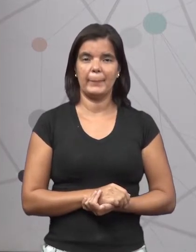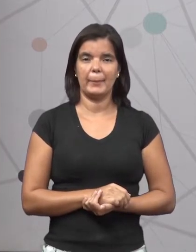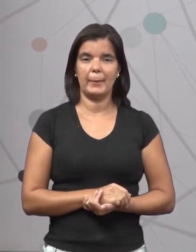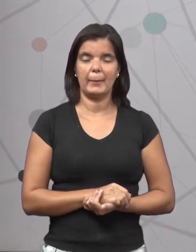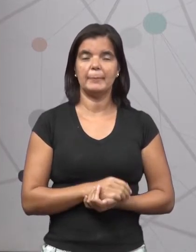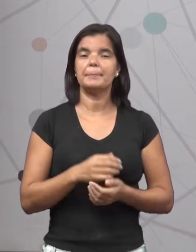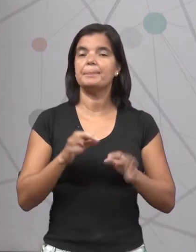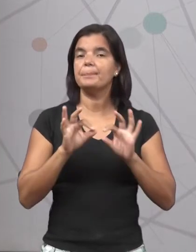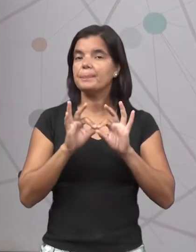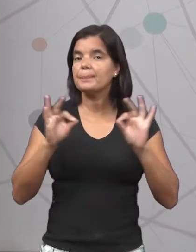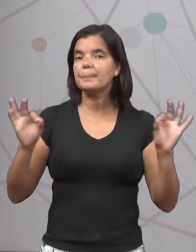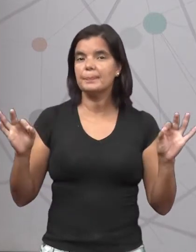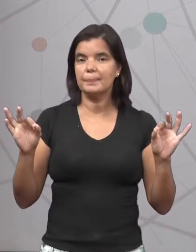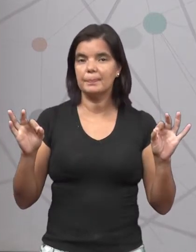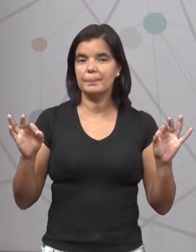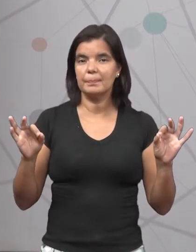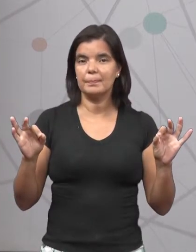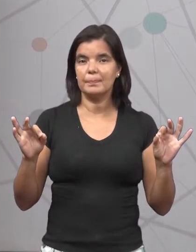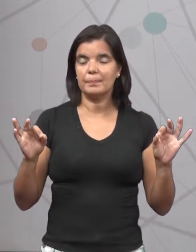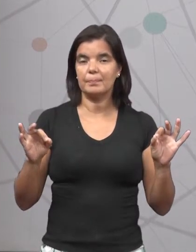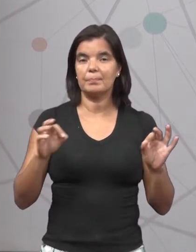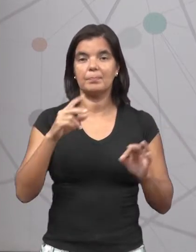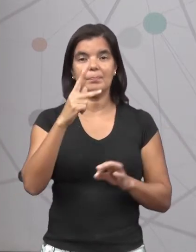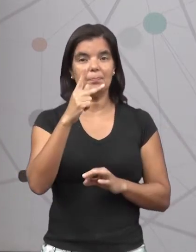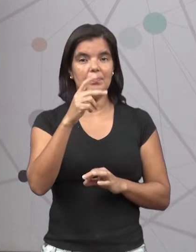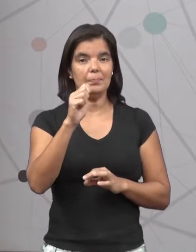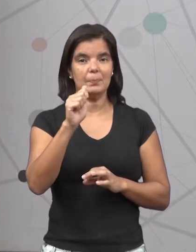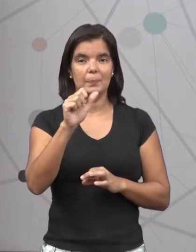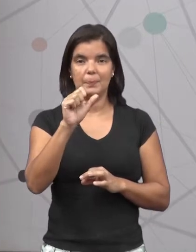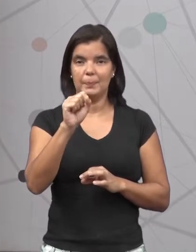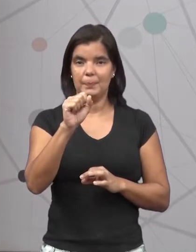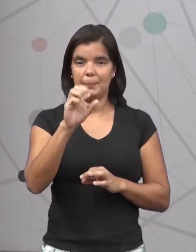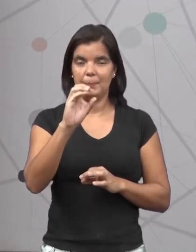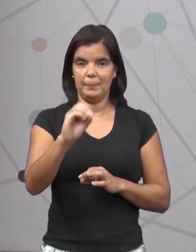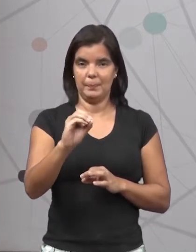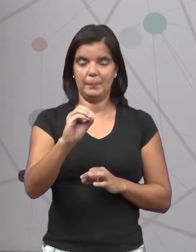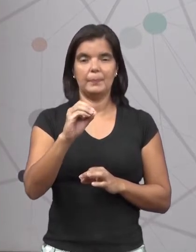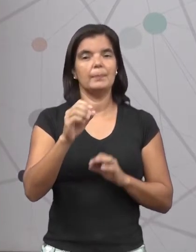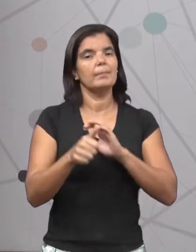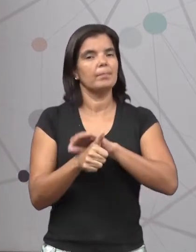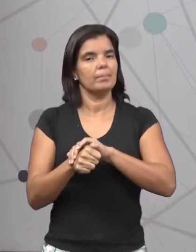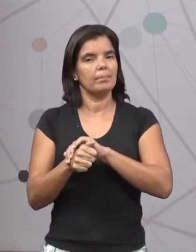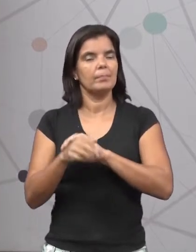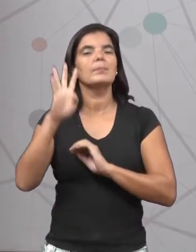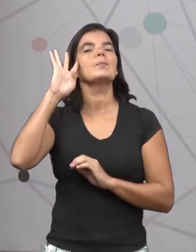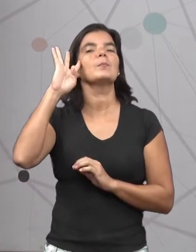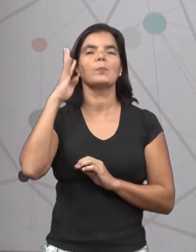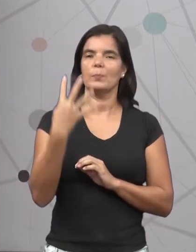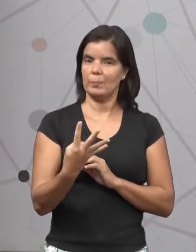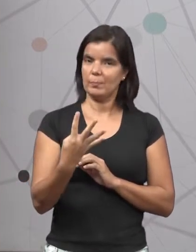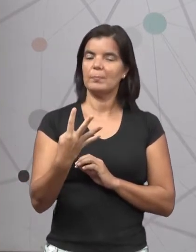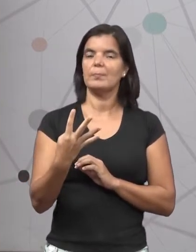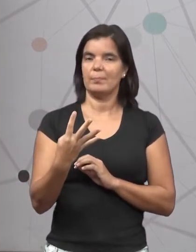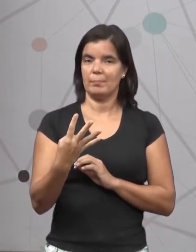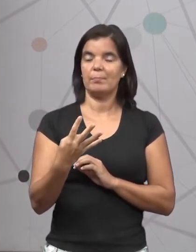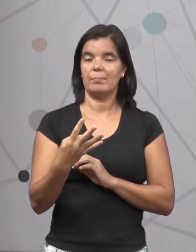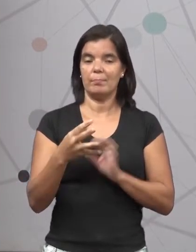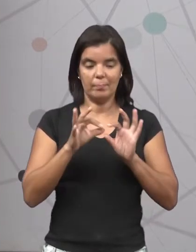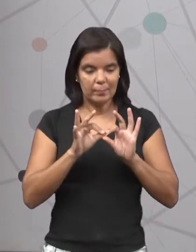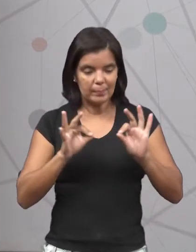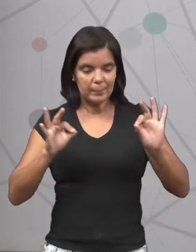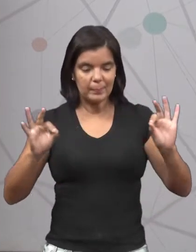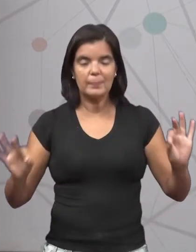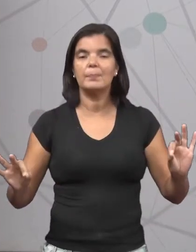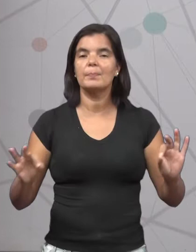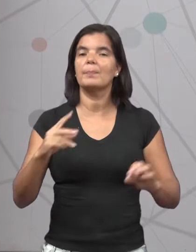E a última medida, o passo. Então a tartaruga decidiu, vamos medir a nossa